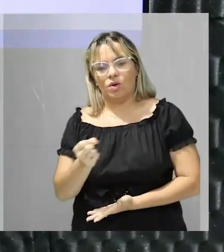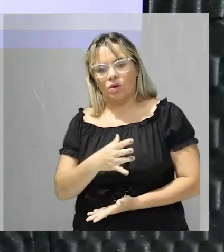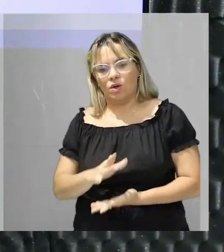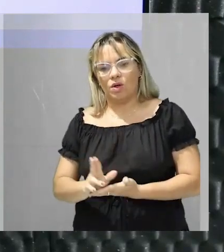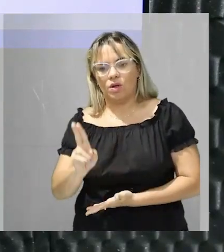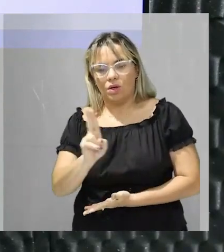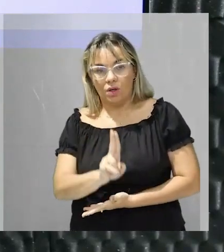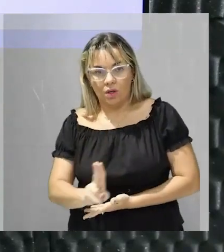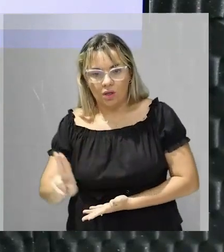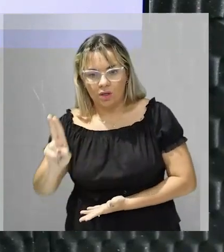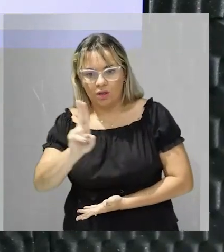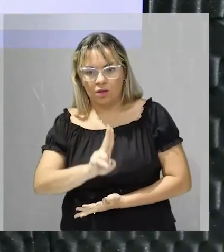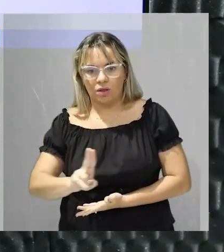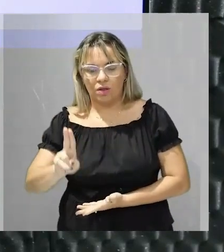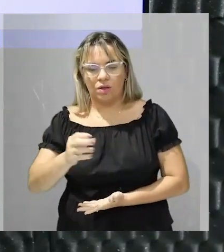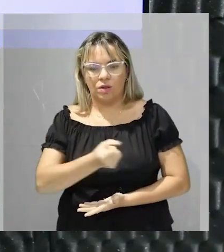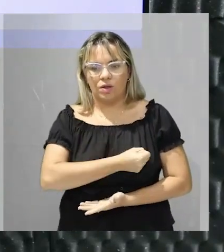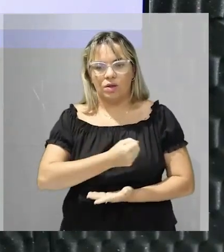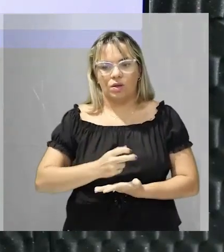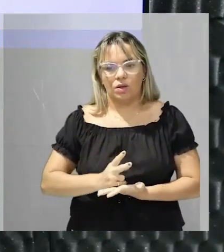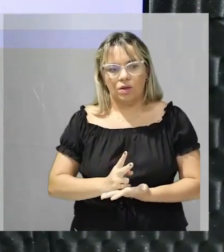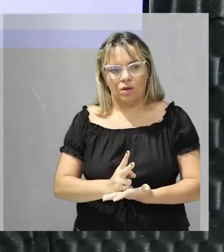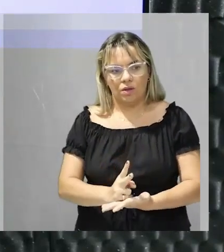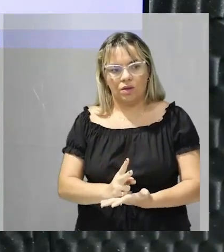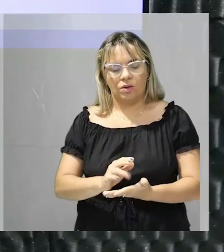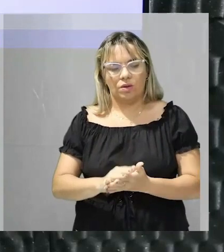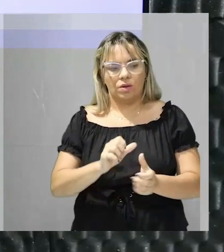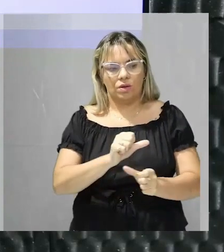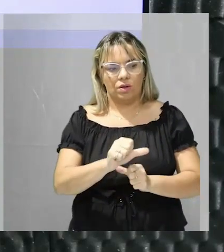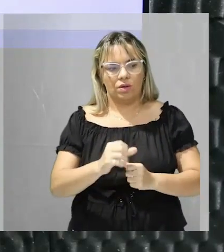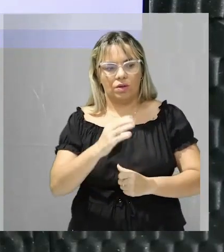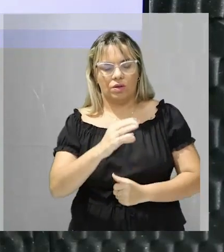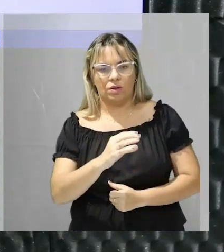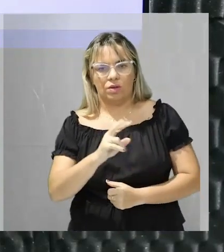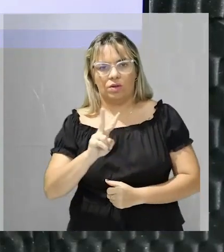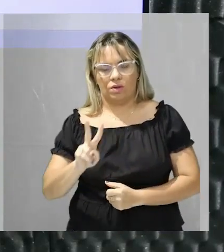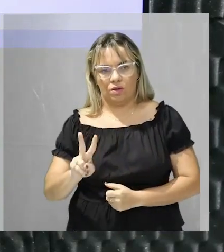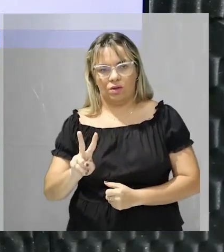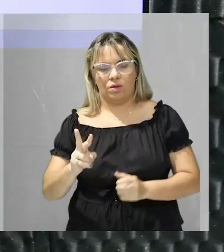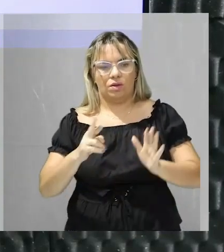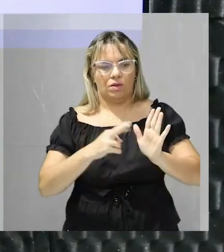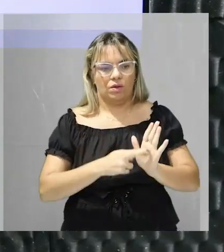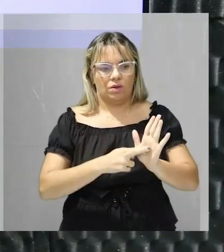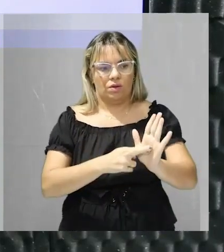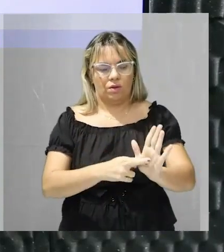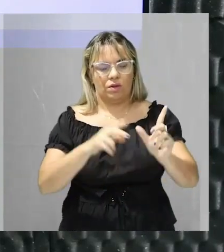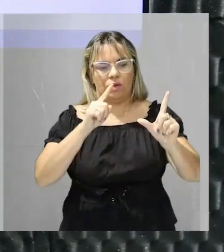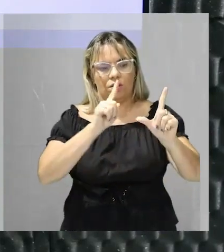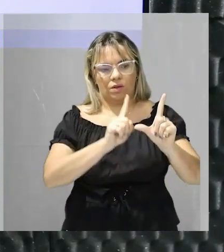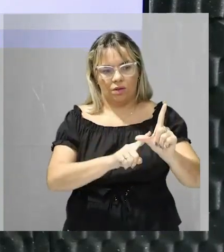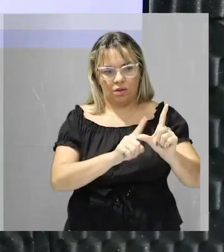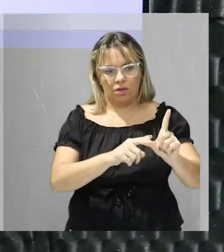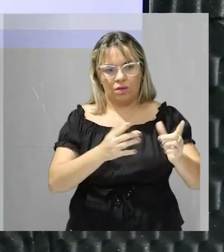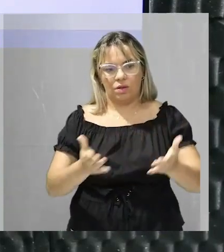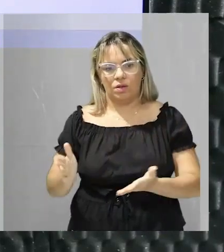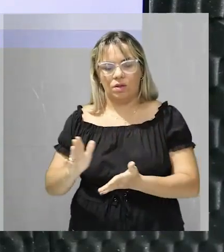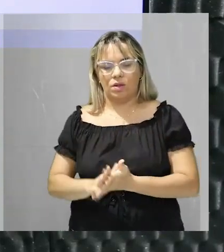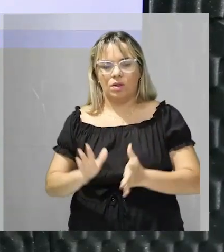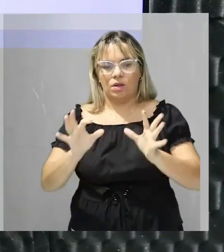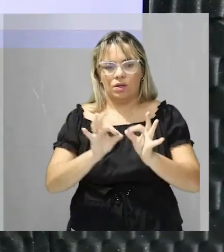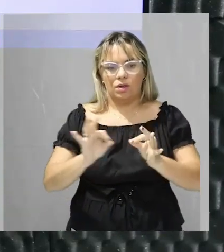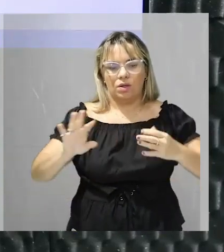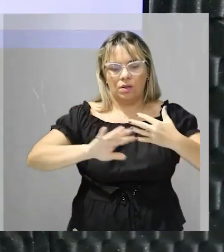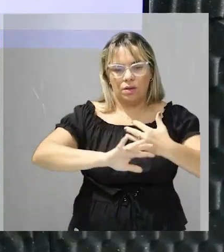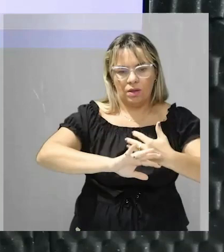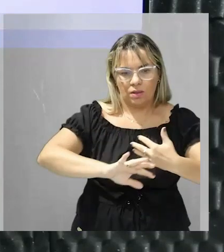utilizará o coeficiente de variação aqui representado pela letrinha CV que é uma medida